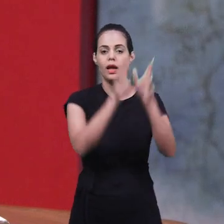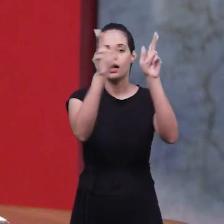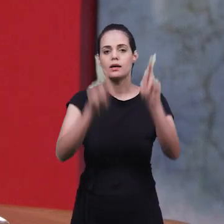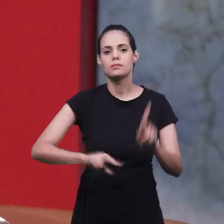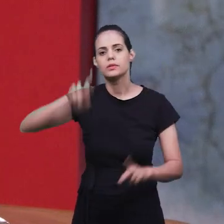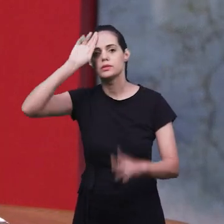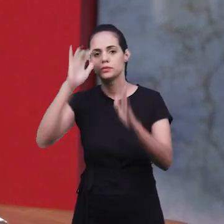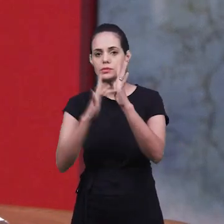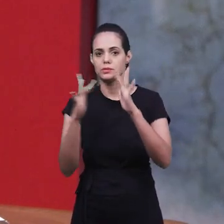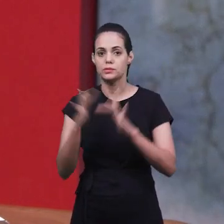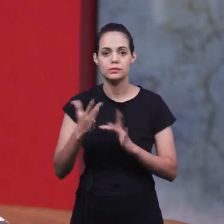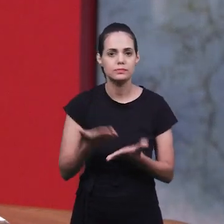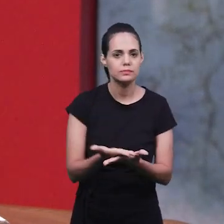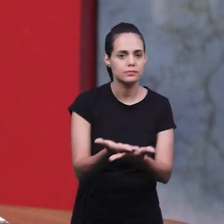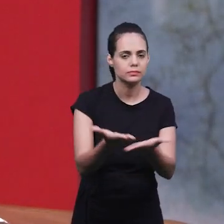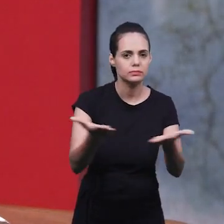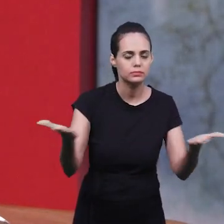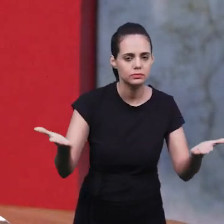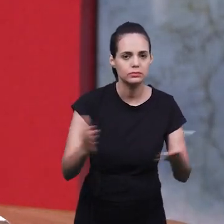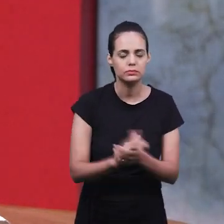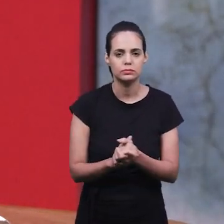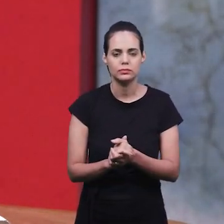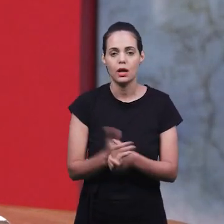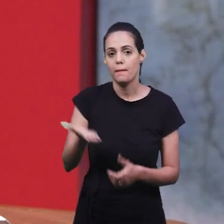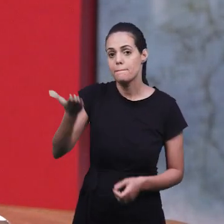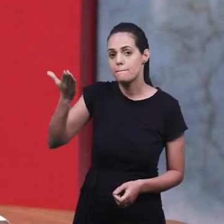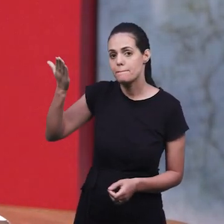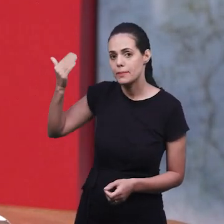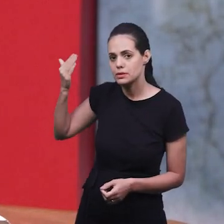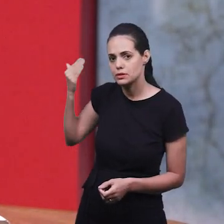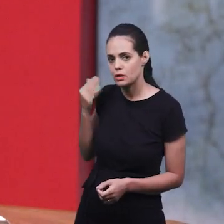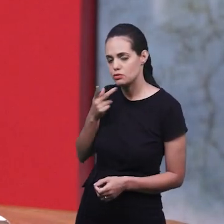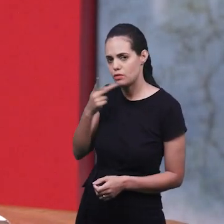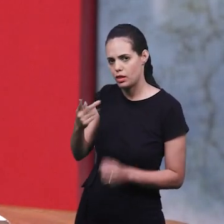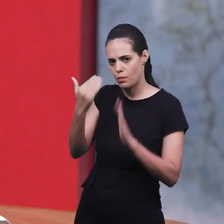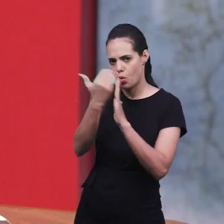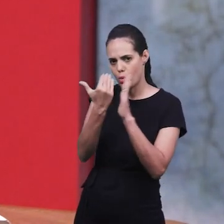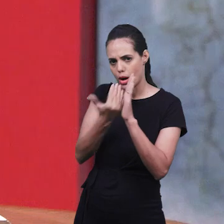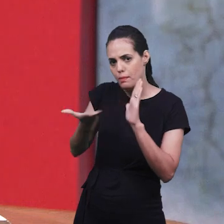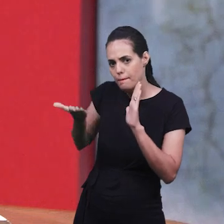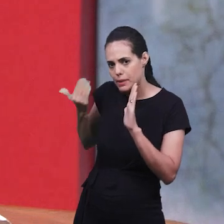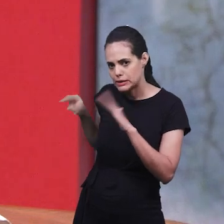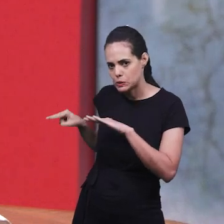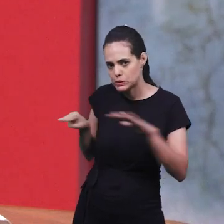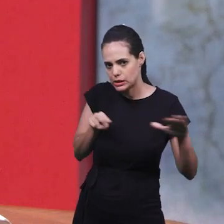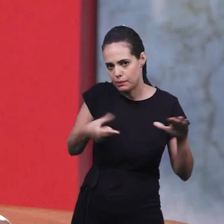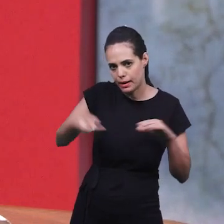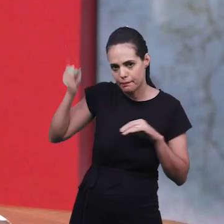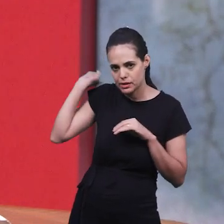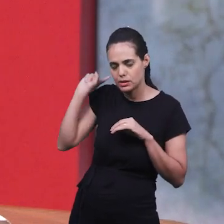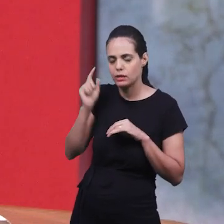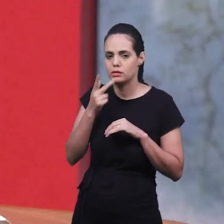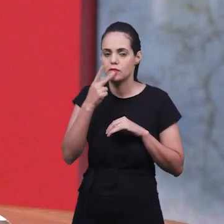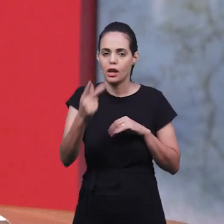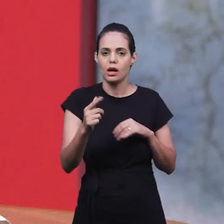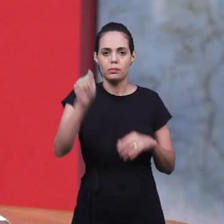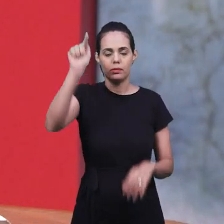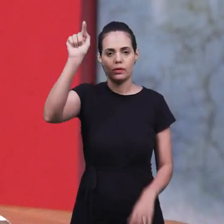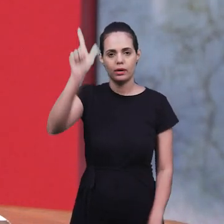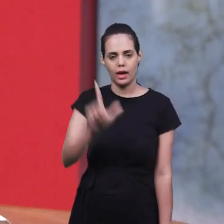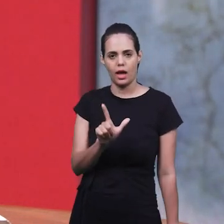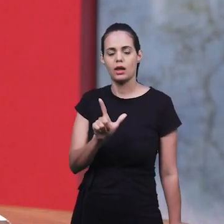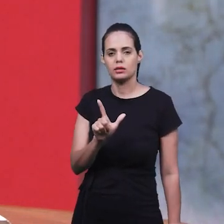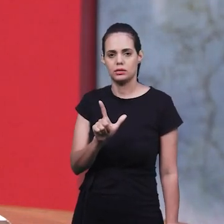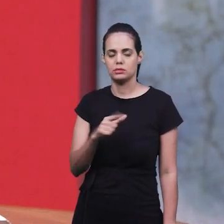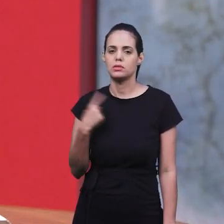do Senhor, irmãos, mais uma vez. No episódio passado, nós demos início à carta de